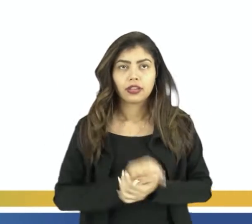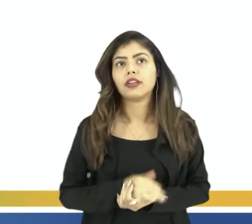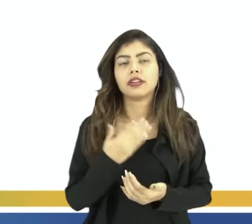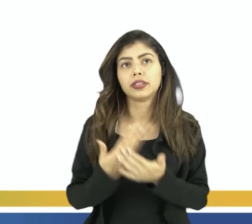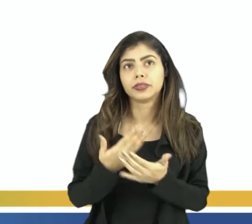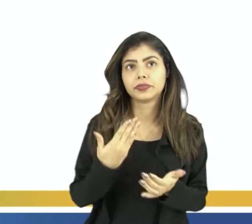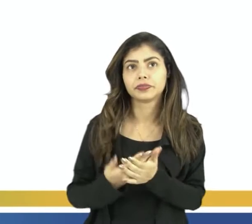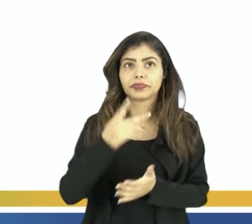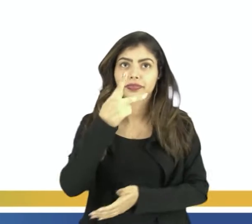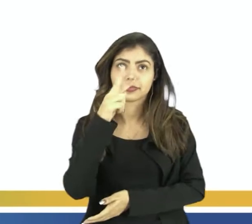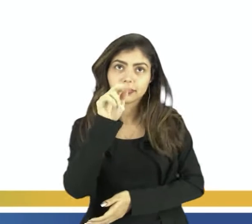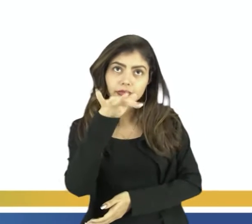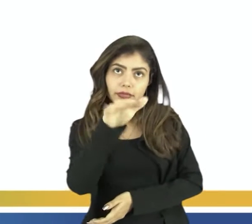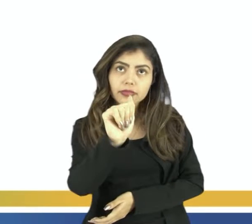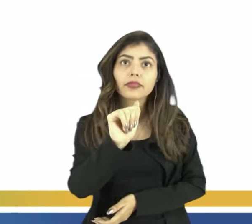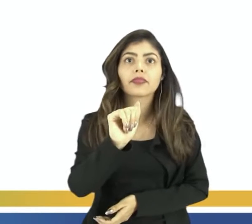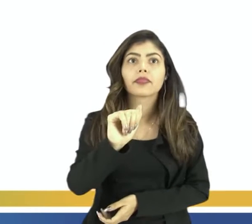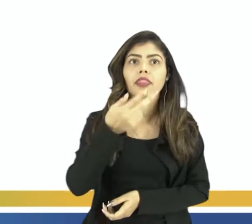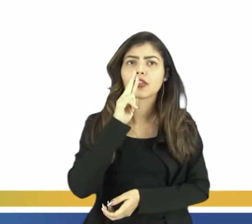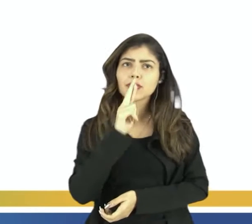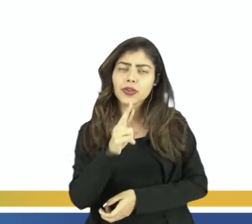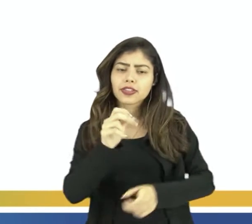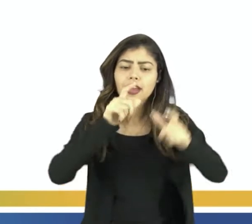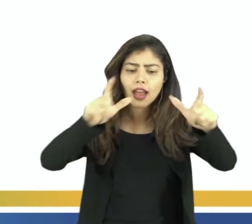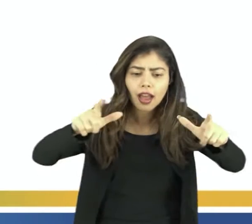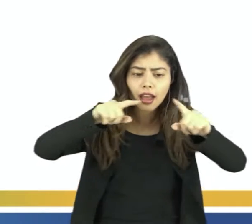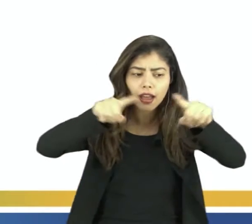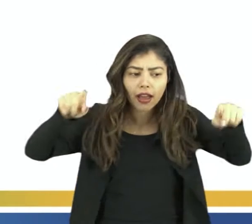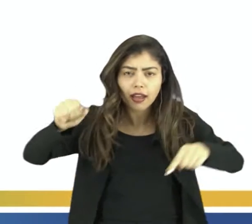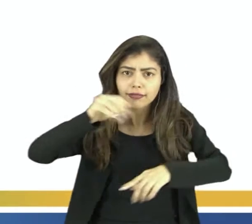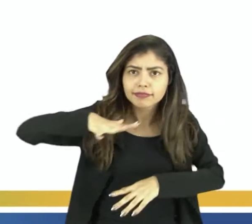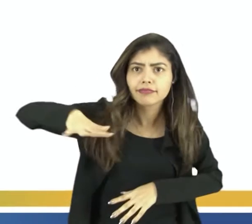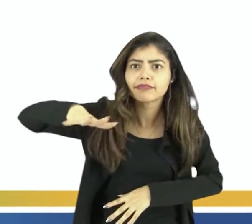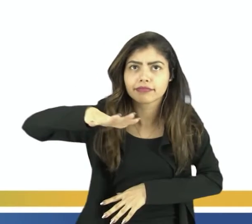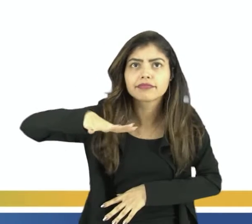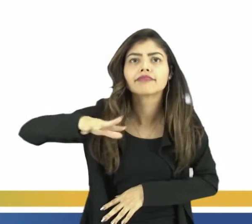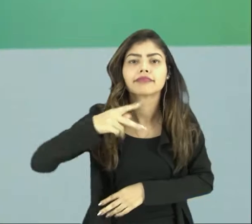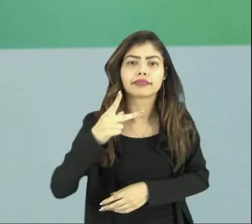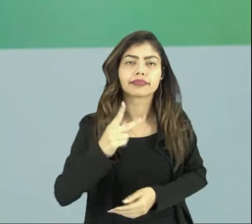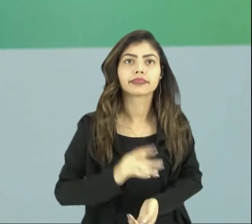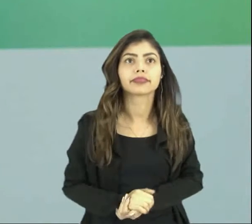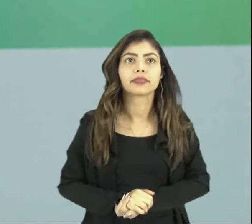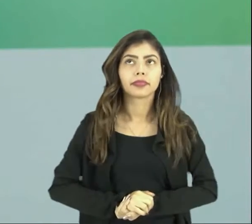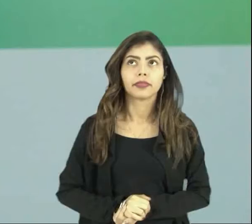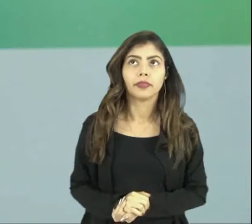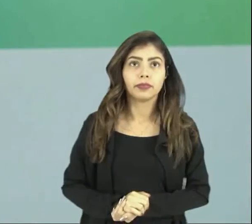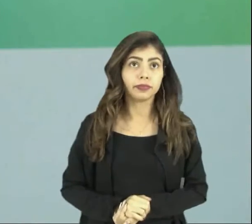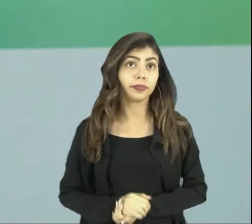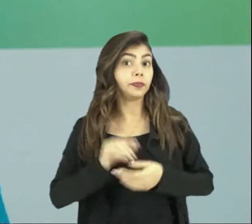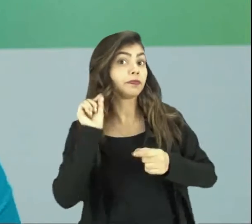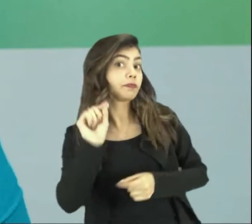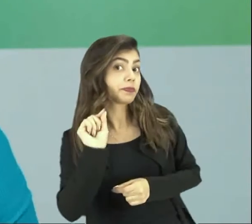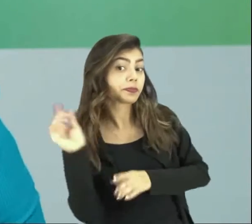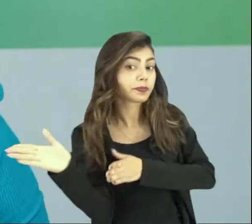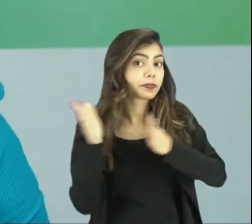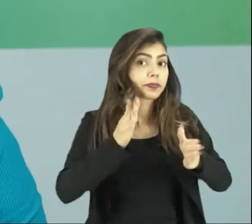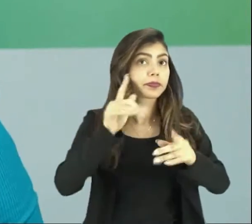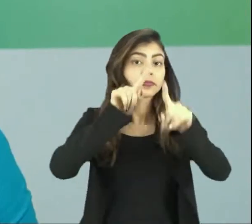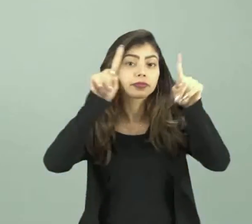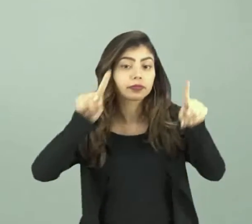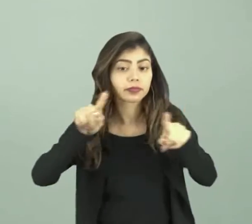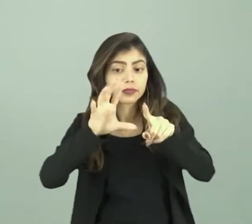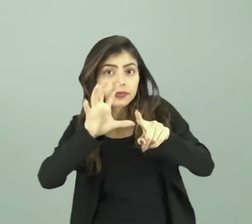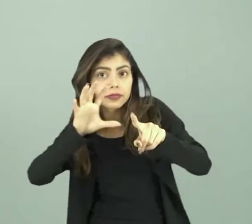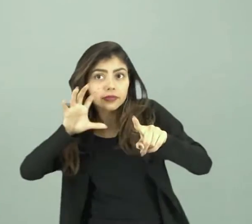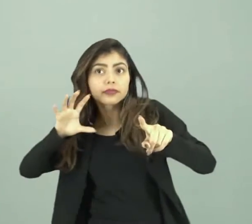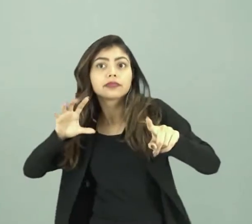de estudo do prisma, o cálculo e a área dele. Vamos estar trabalhando. O que vem a ser o prisma? A